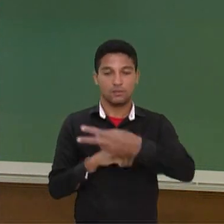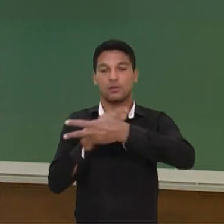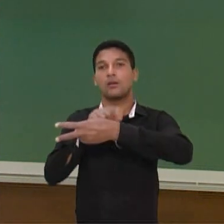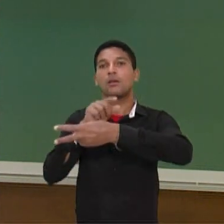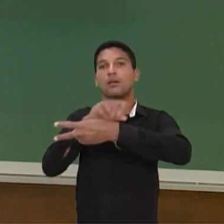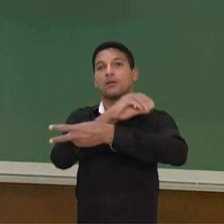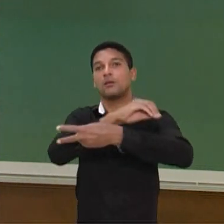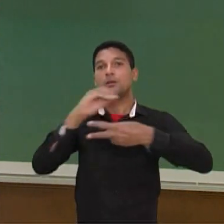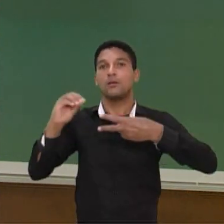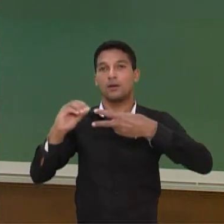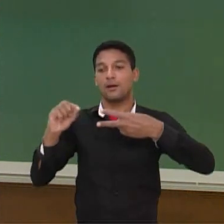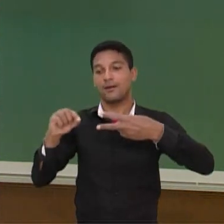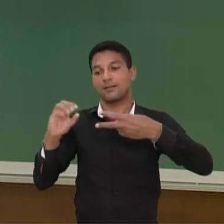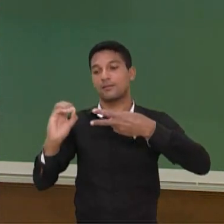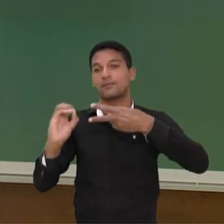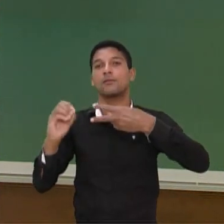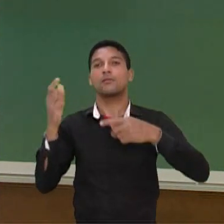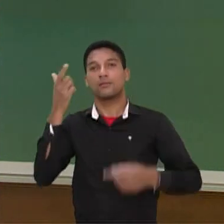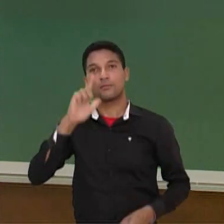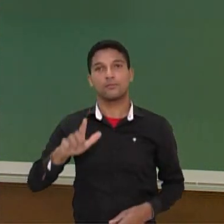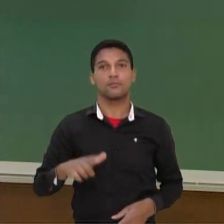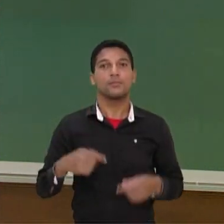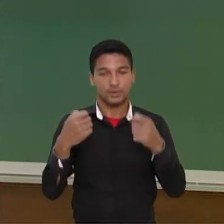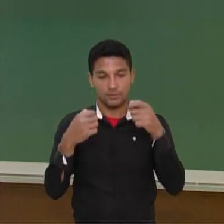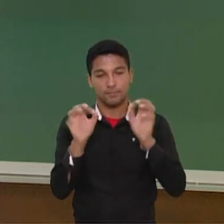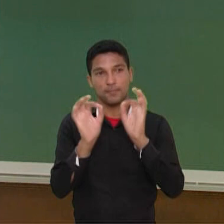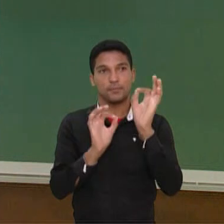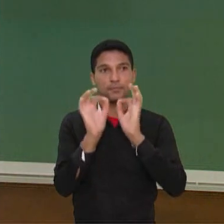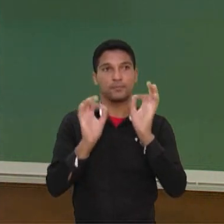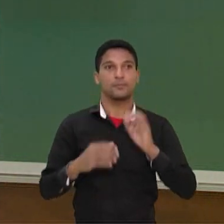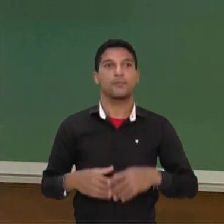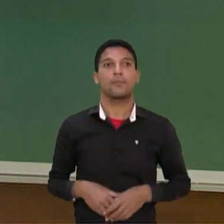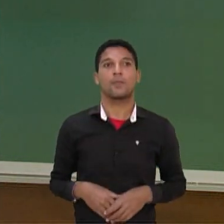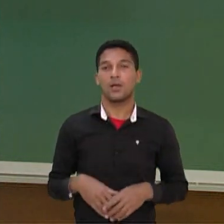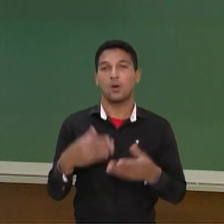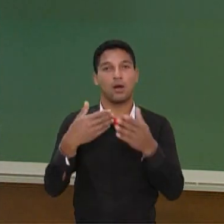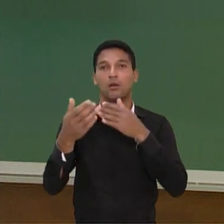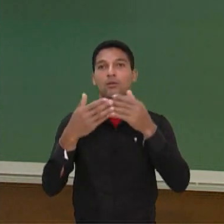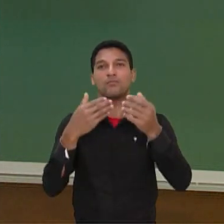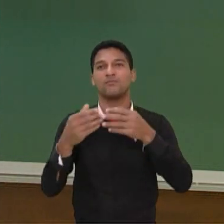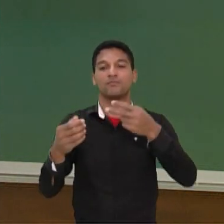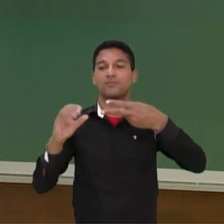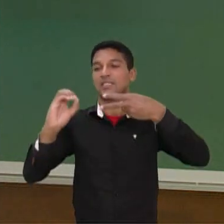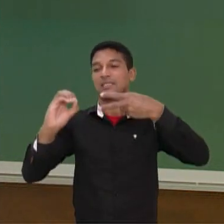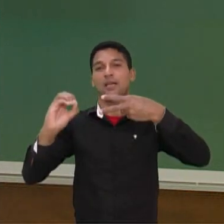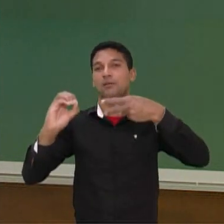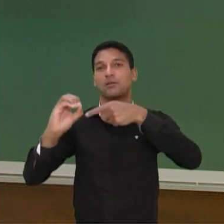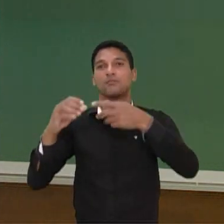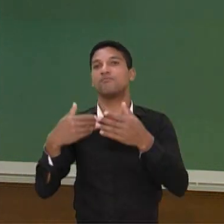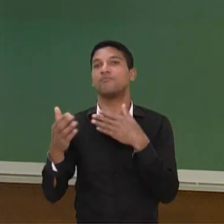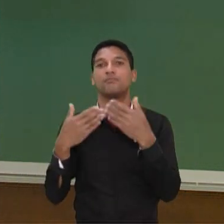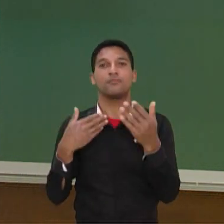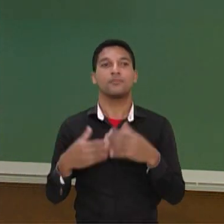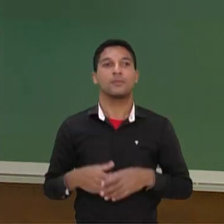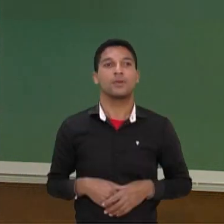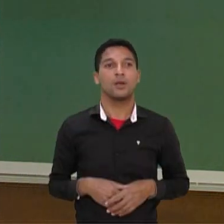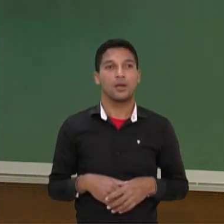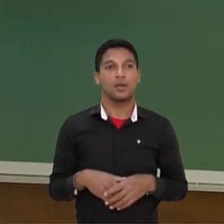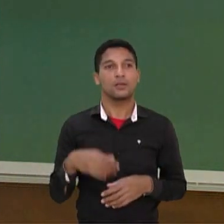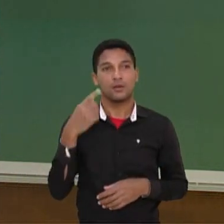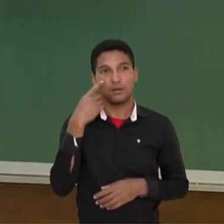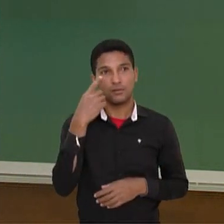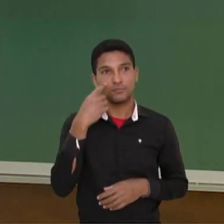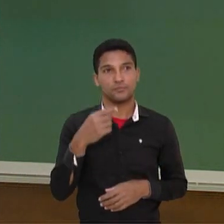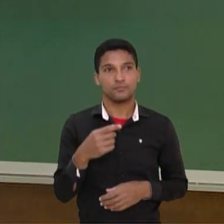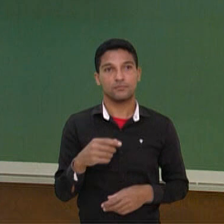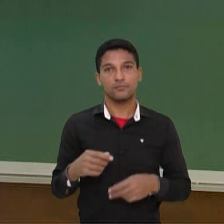ali em um dos membros. E aí esse 0 está depois do igual ou antes do igual, isso não interfere. Tanto que esse 160 está positivo, foi para lá menos,